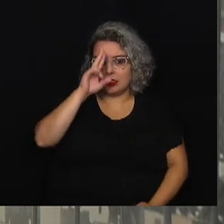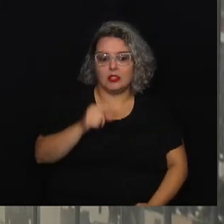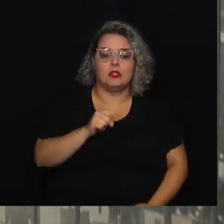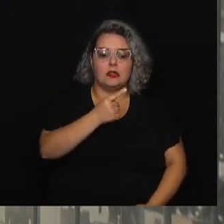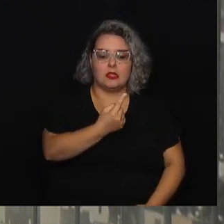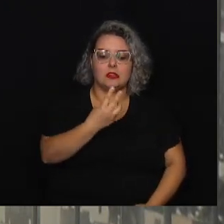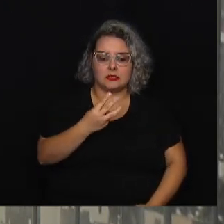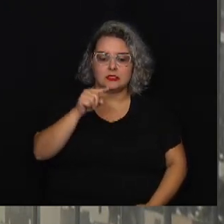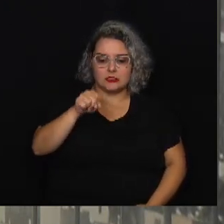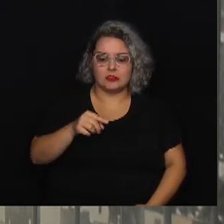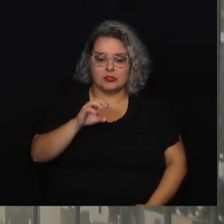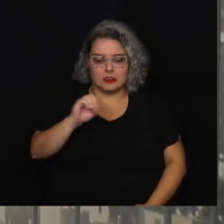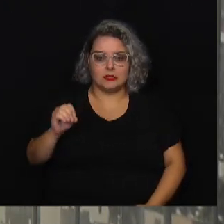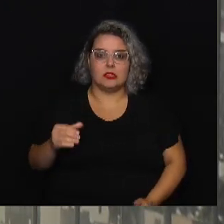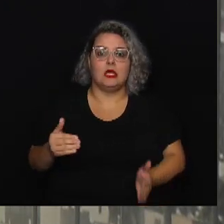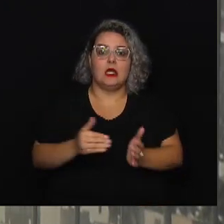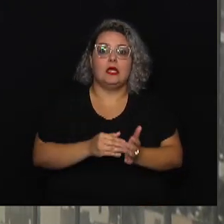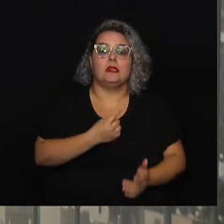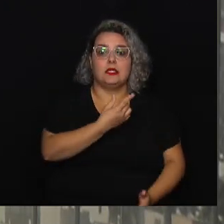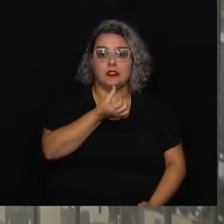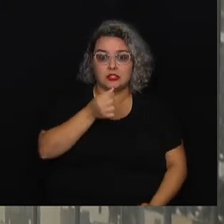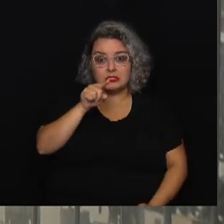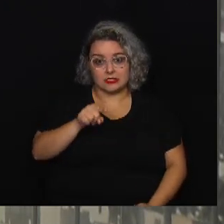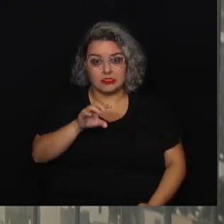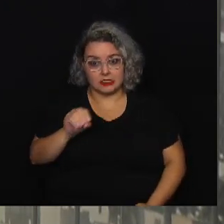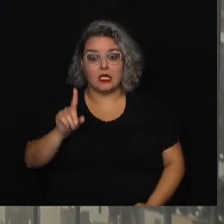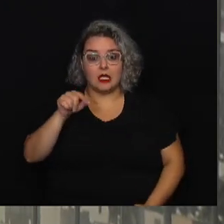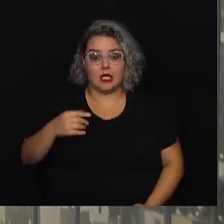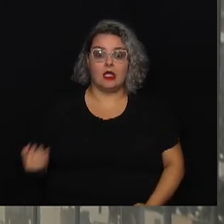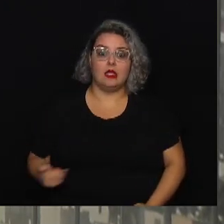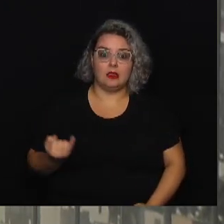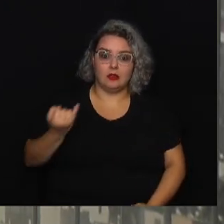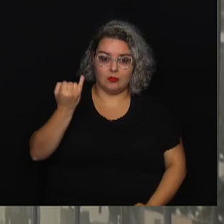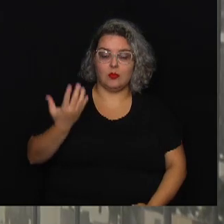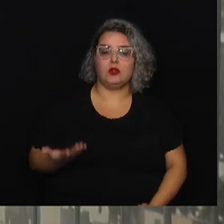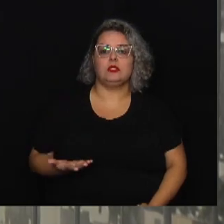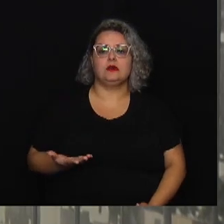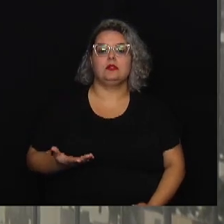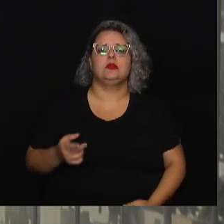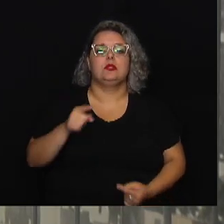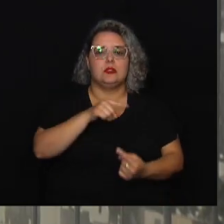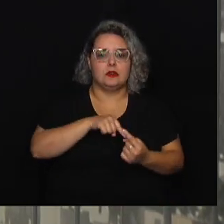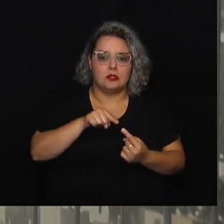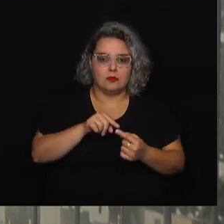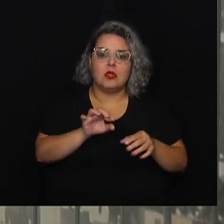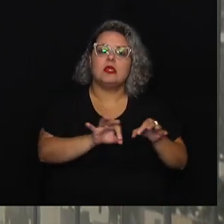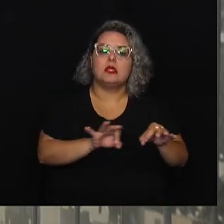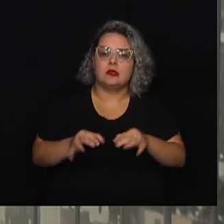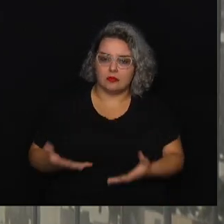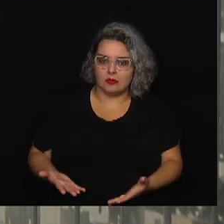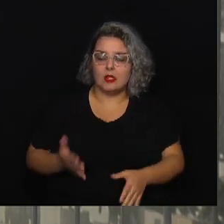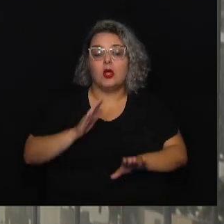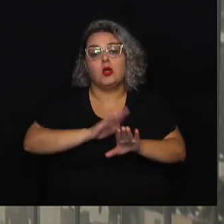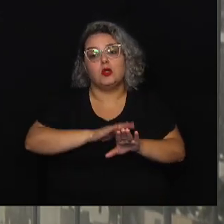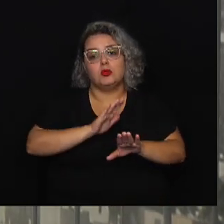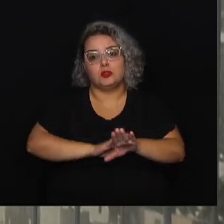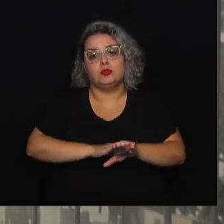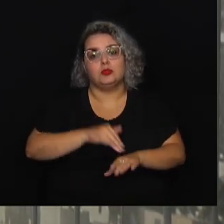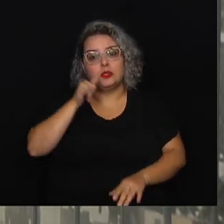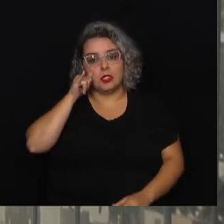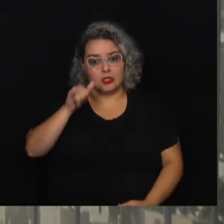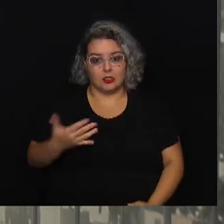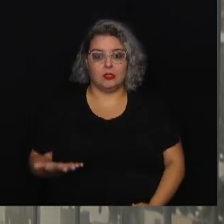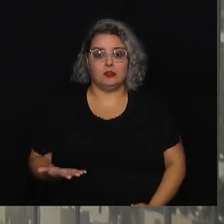às 4 horas da tarde. Então, é muito importante, né, este objetivo deste programa, atuar na prevenção